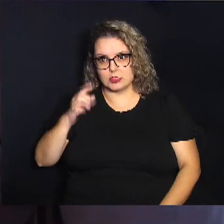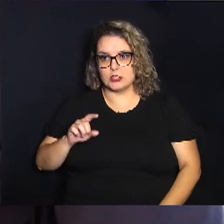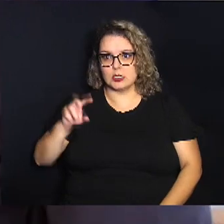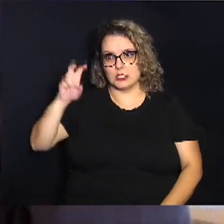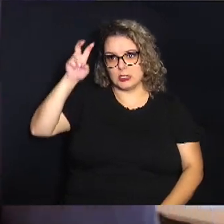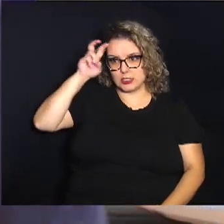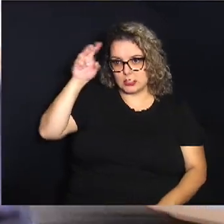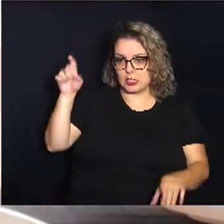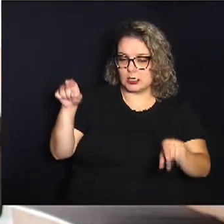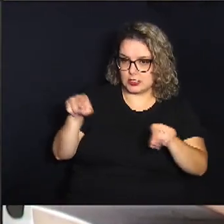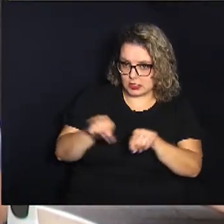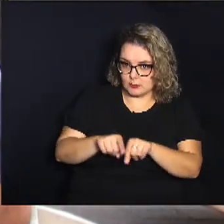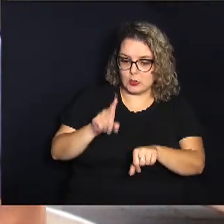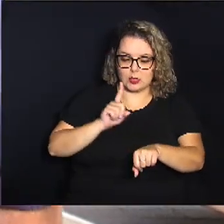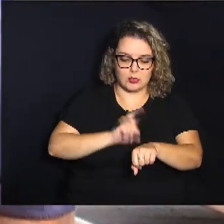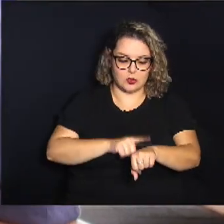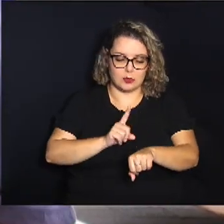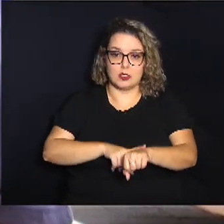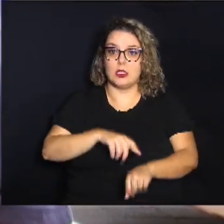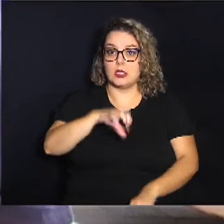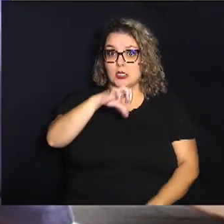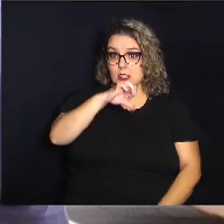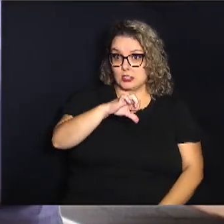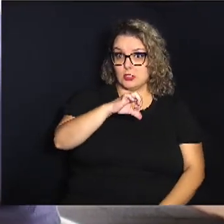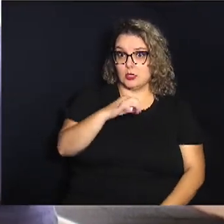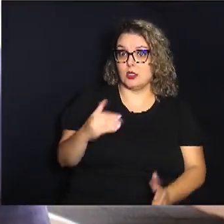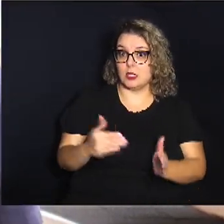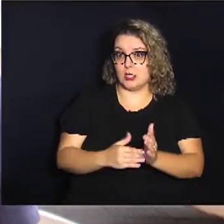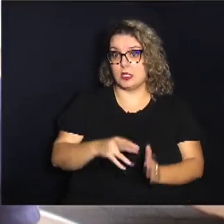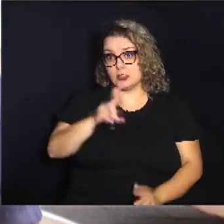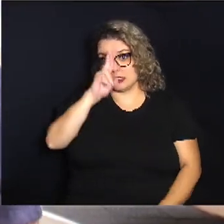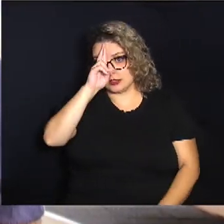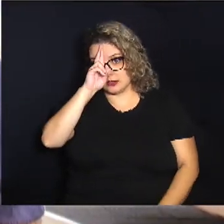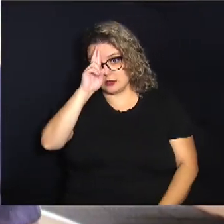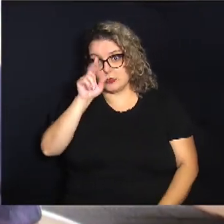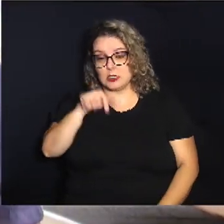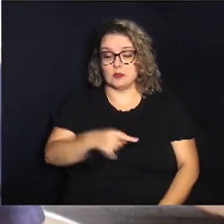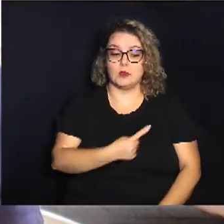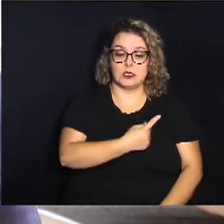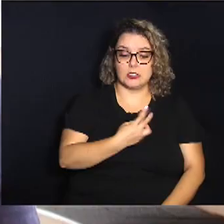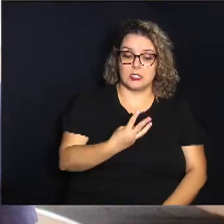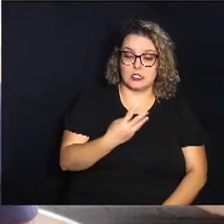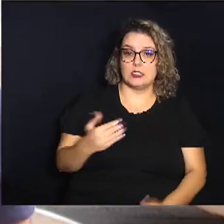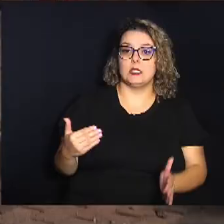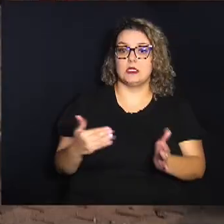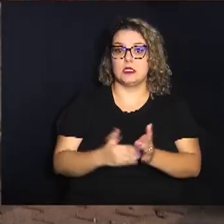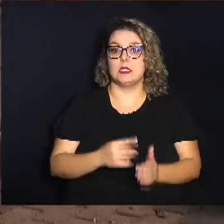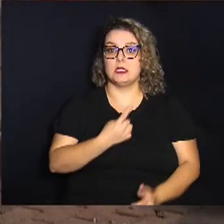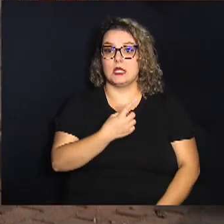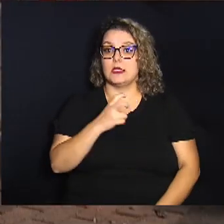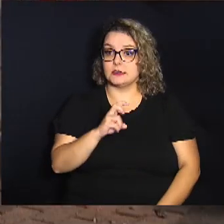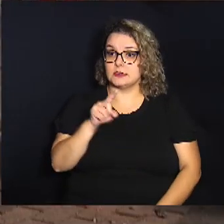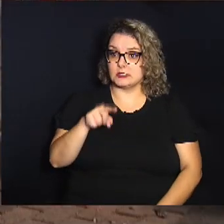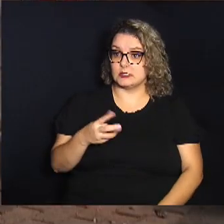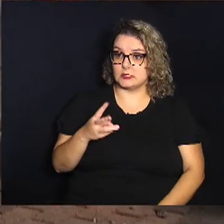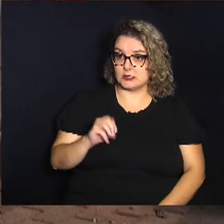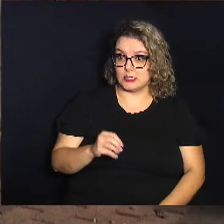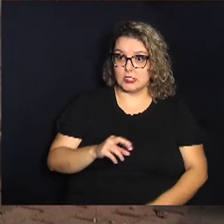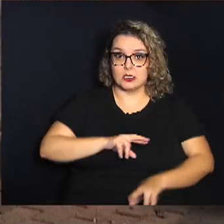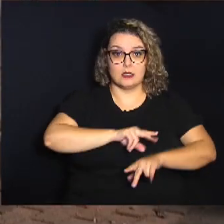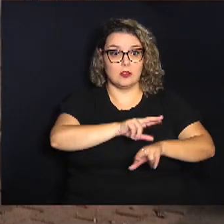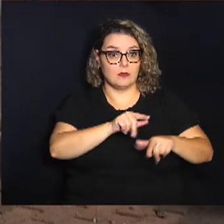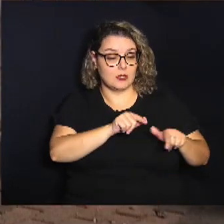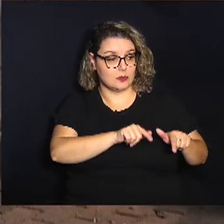-feira no horário das nove às doze horas e das treze até as quinze e trinta bom são vários